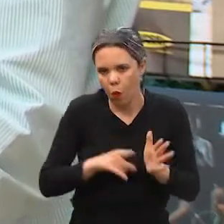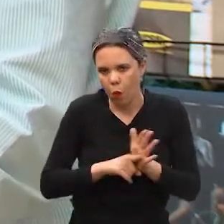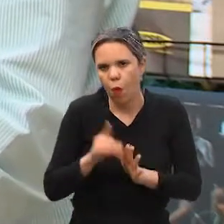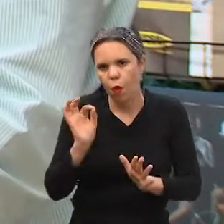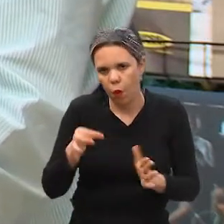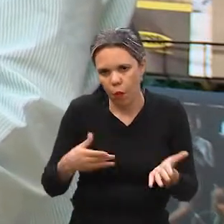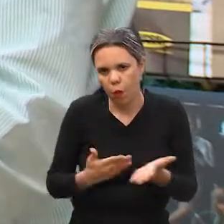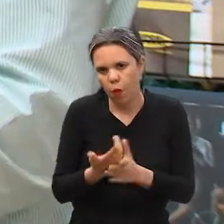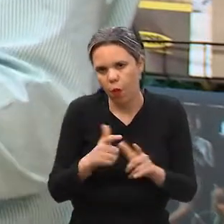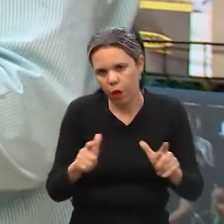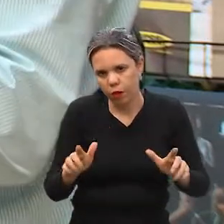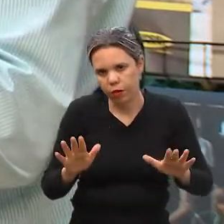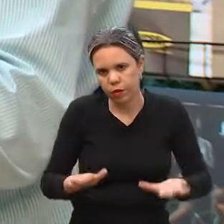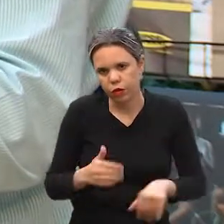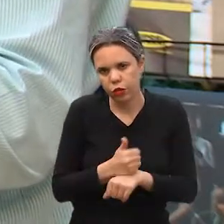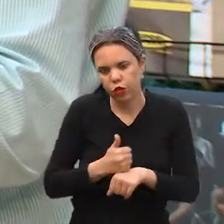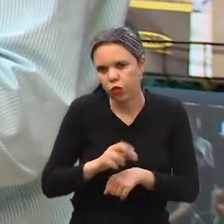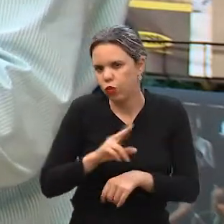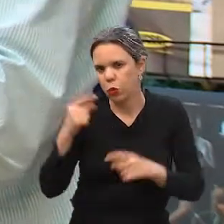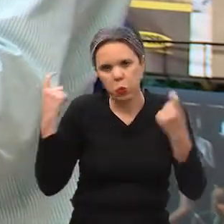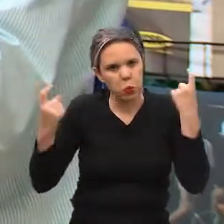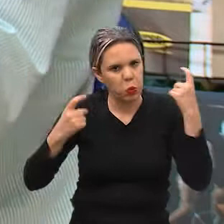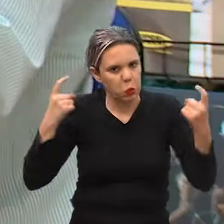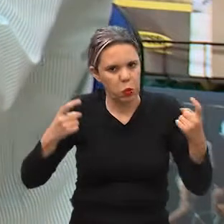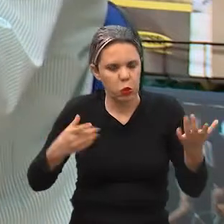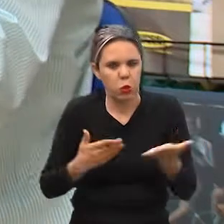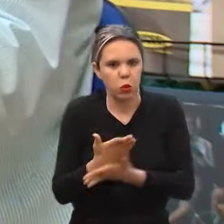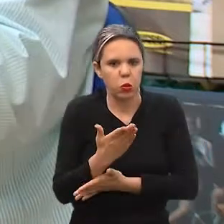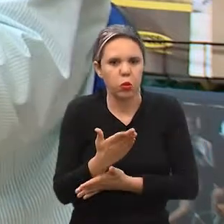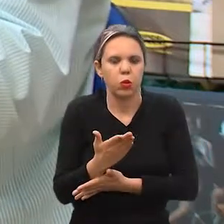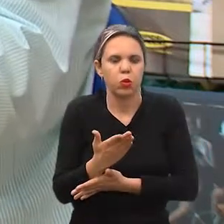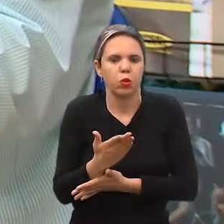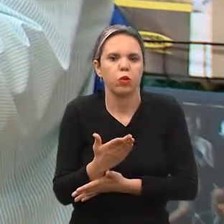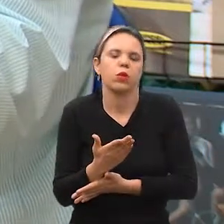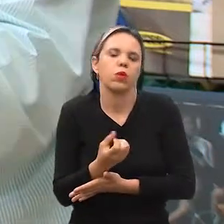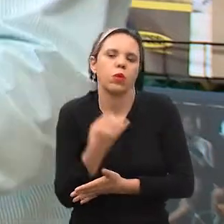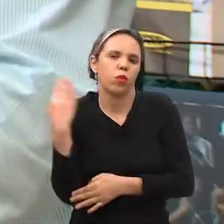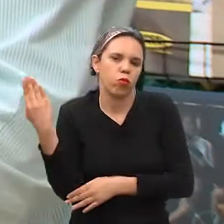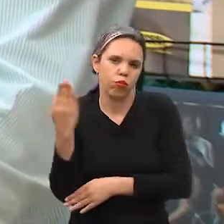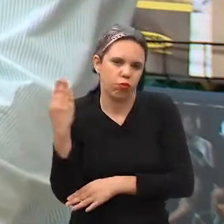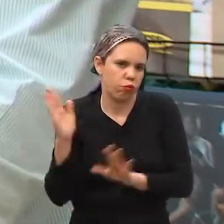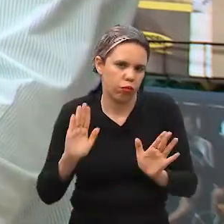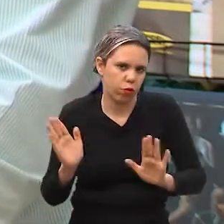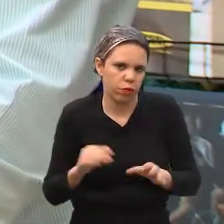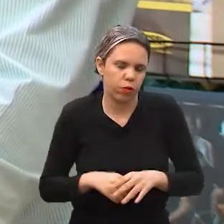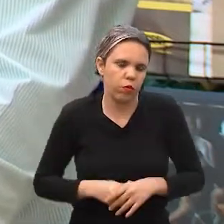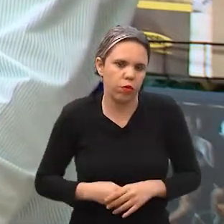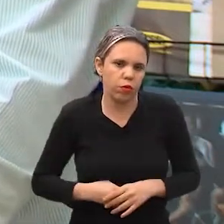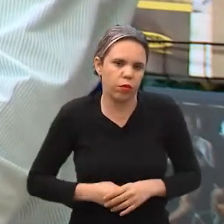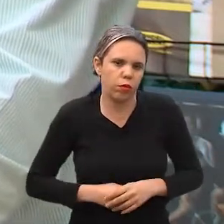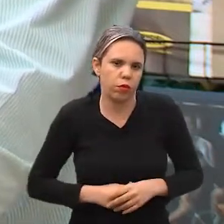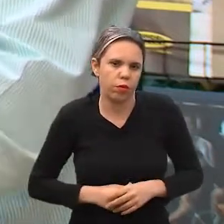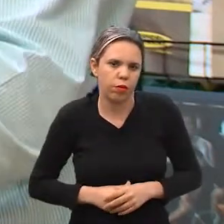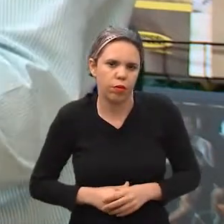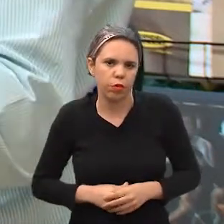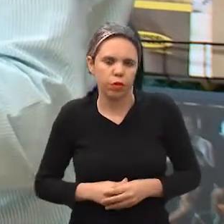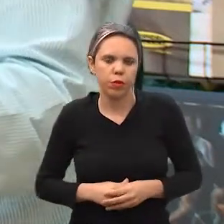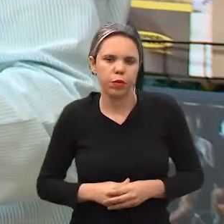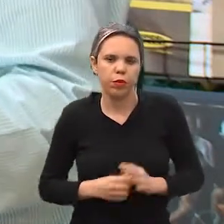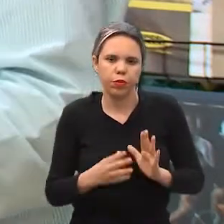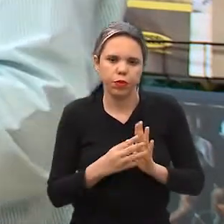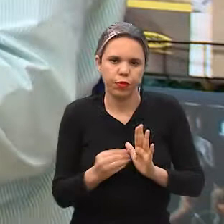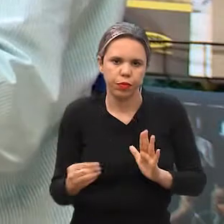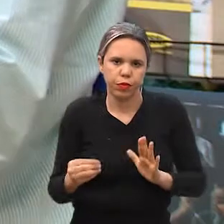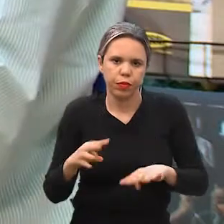acerto. O meteorologista ele não está preocupado em acertar o décimo da temperatura, né? O